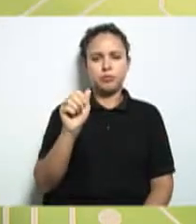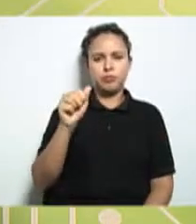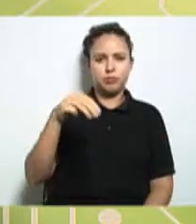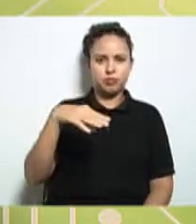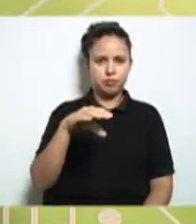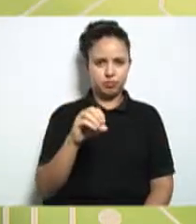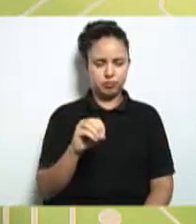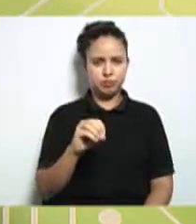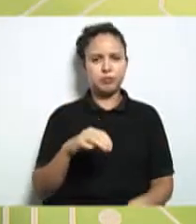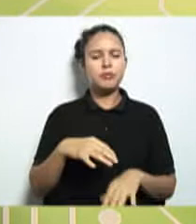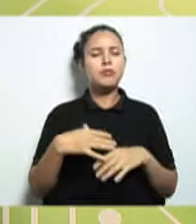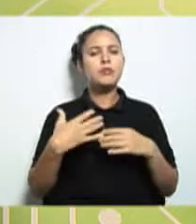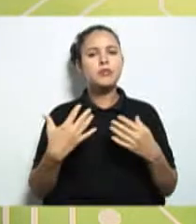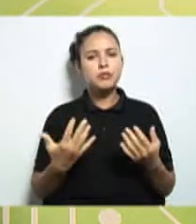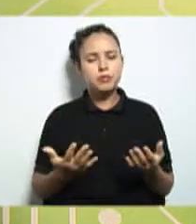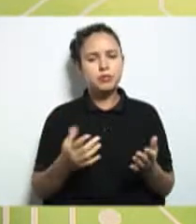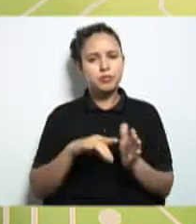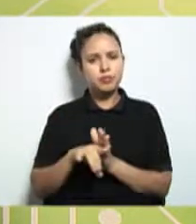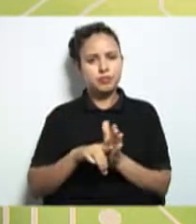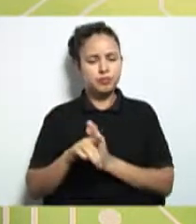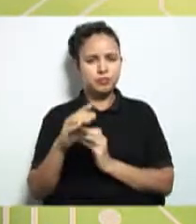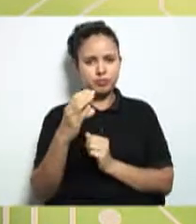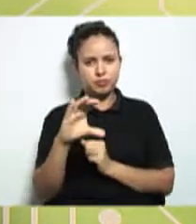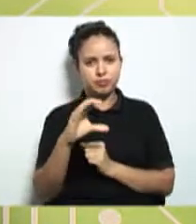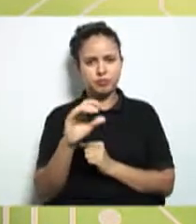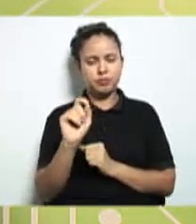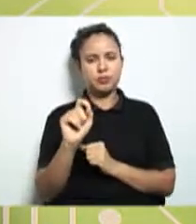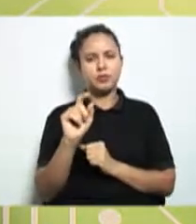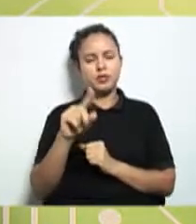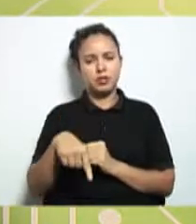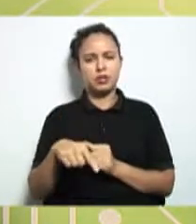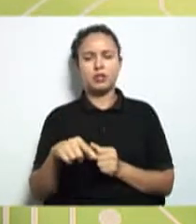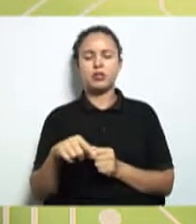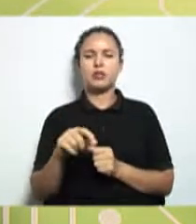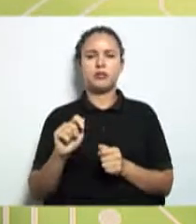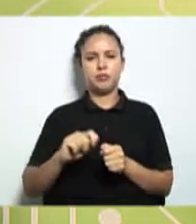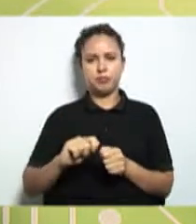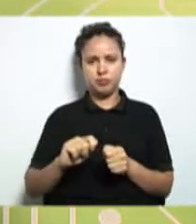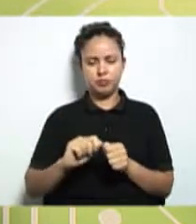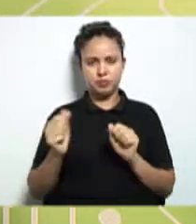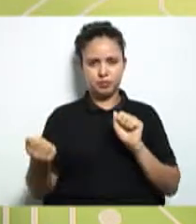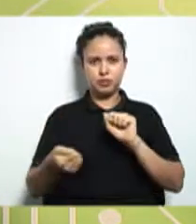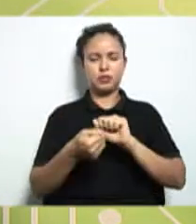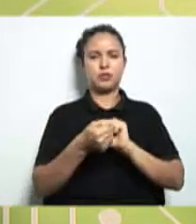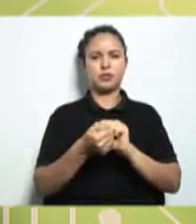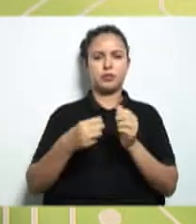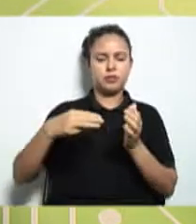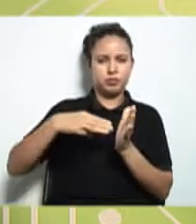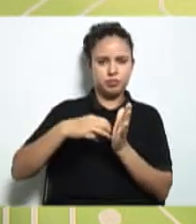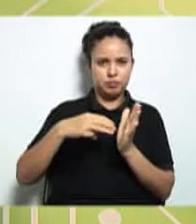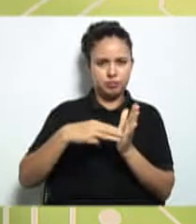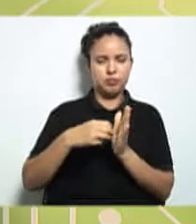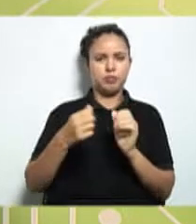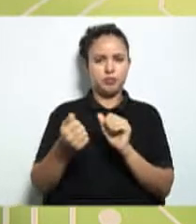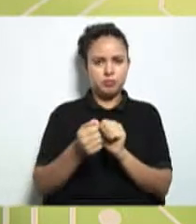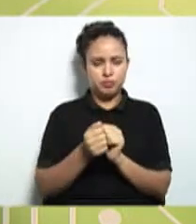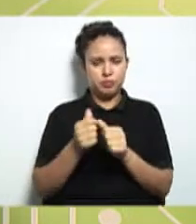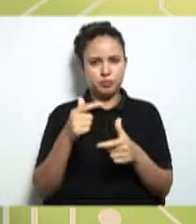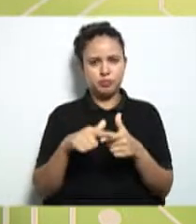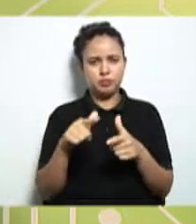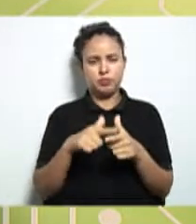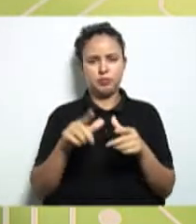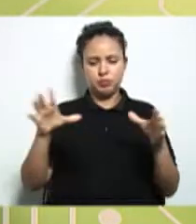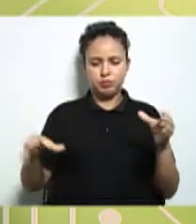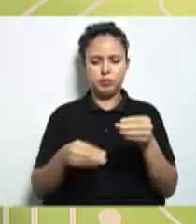a pesquisa científica, ela é realizada juntamente com o método, com o problema, ela reúne